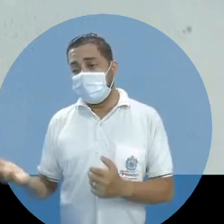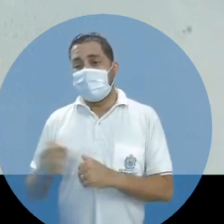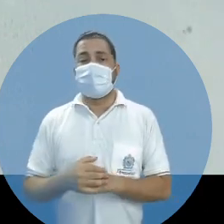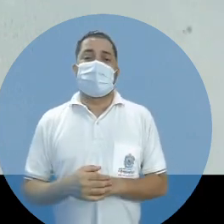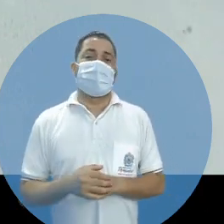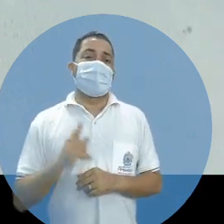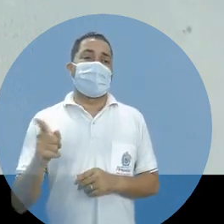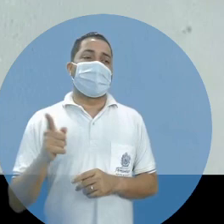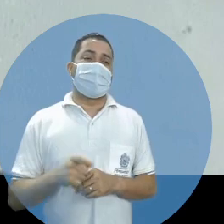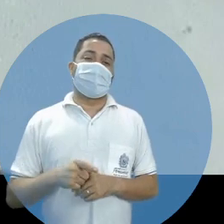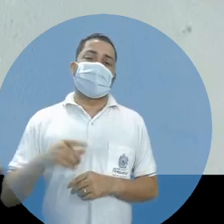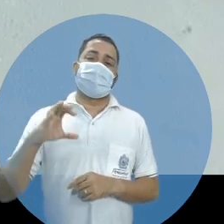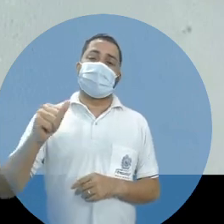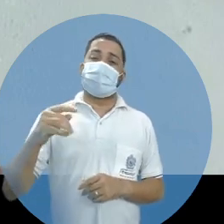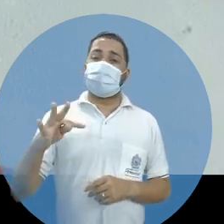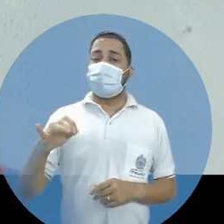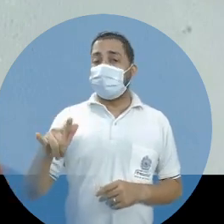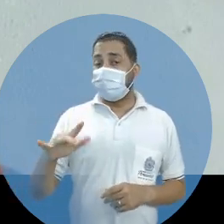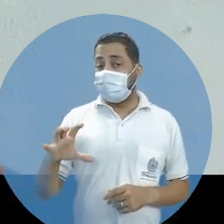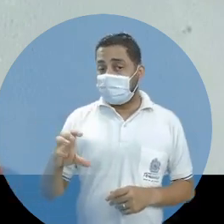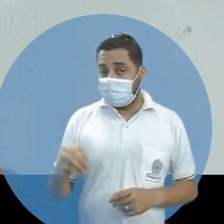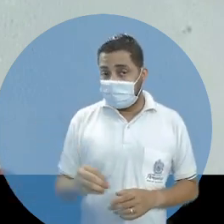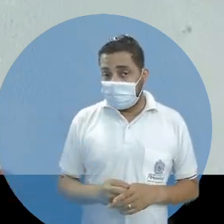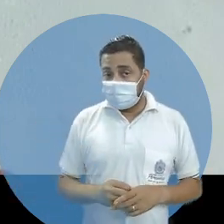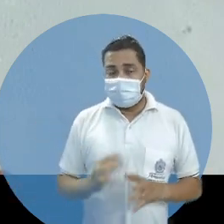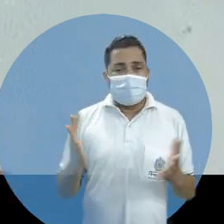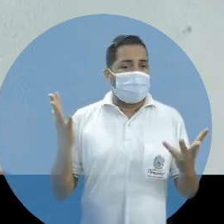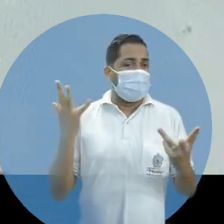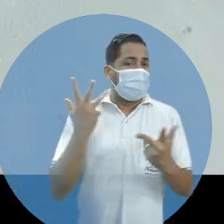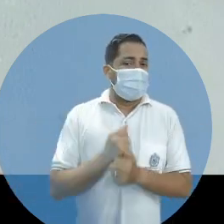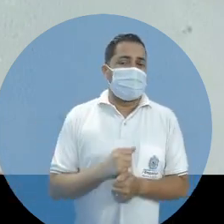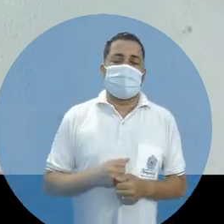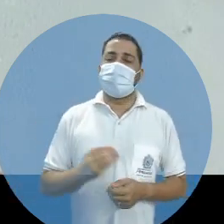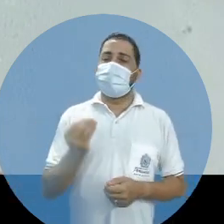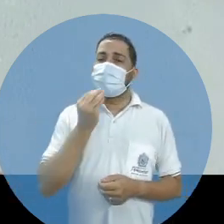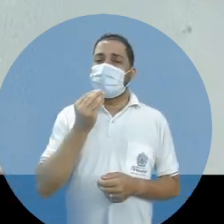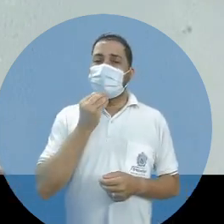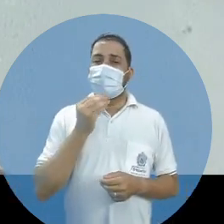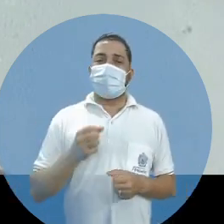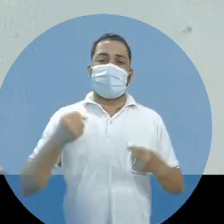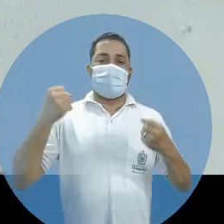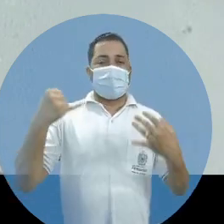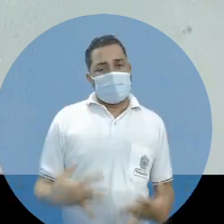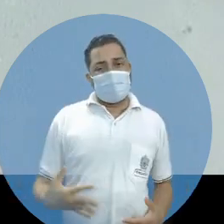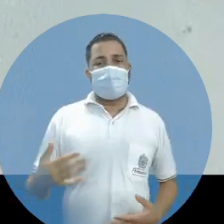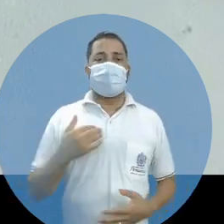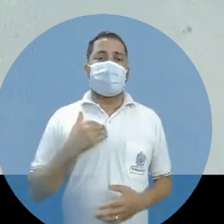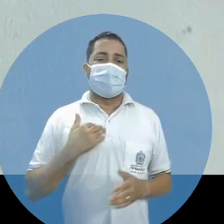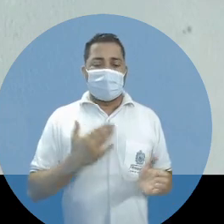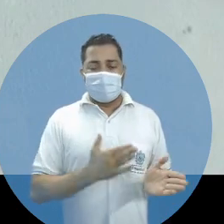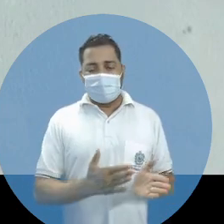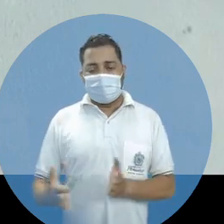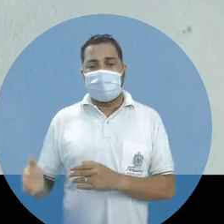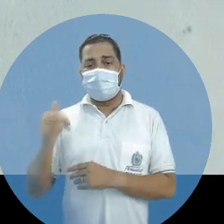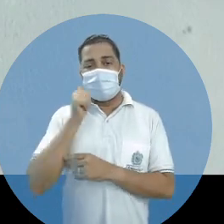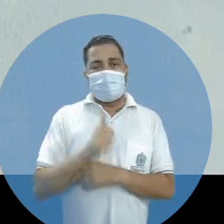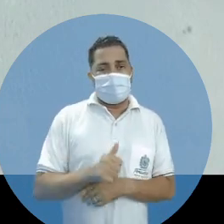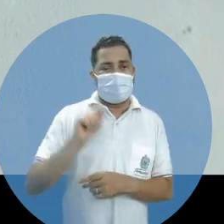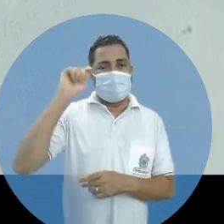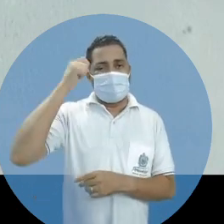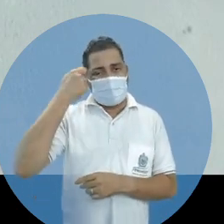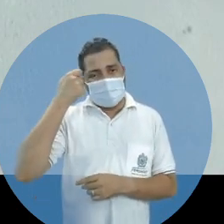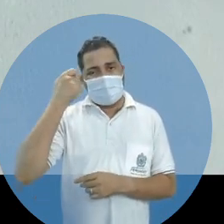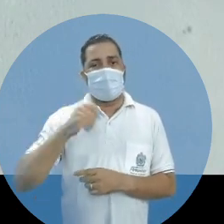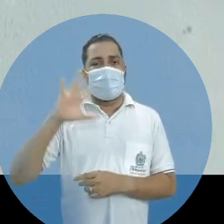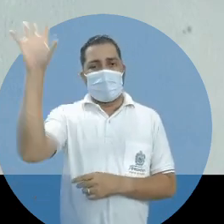mim foi maravilhoso. Foi uma oportunidade de contar um pouco da minha trajetória como mulher negra, candomblessista,